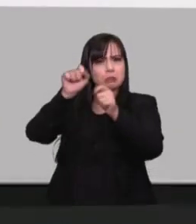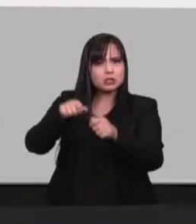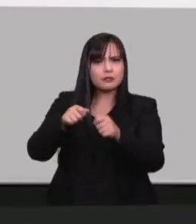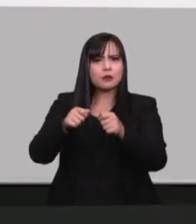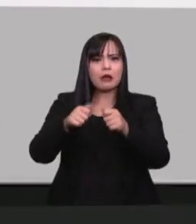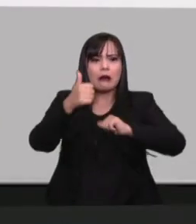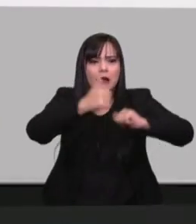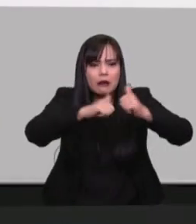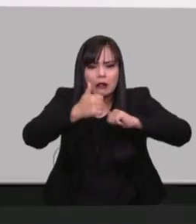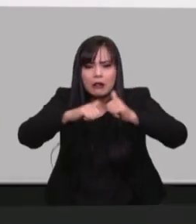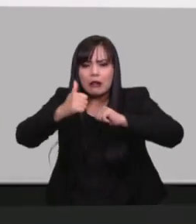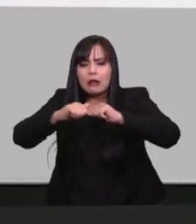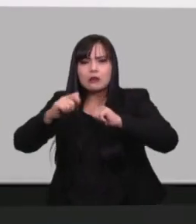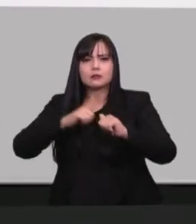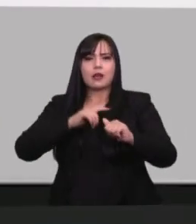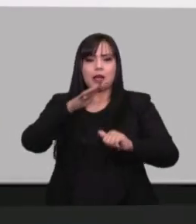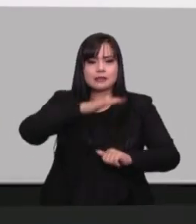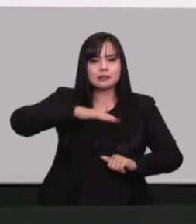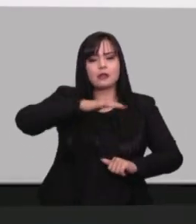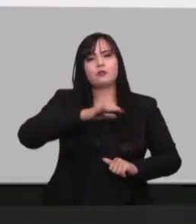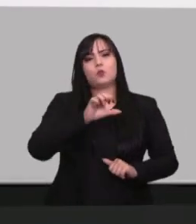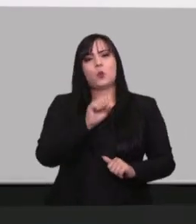filtrar processos recursais